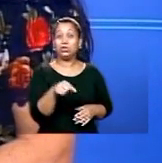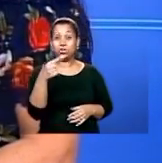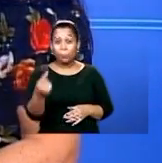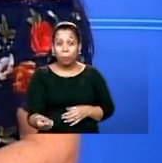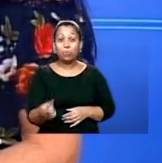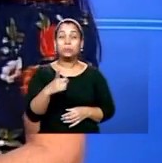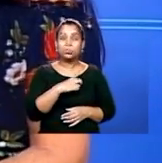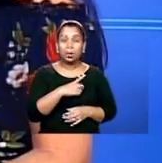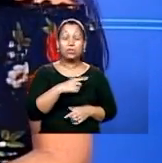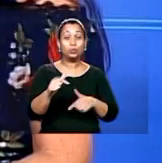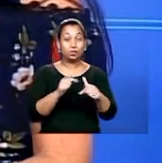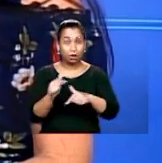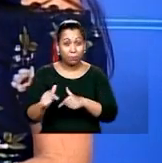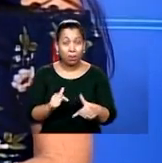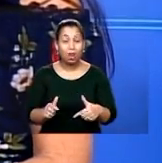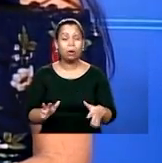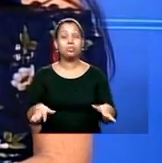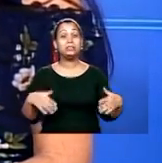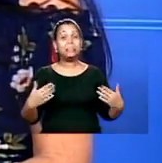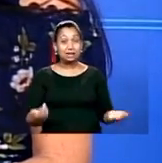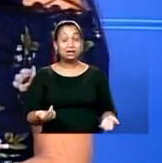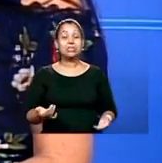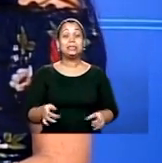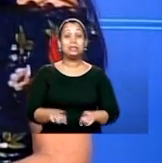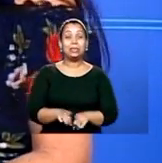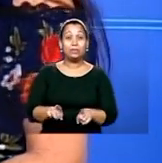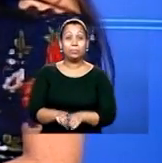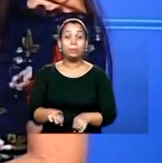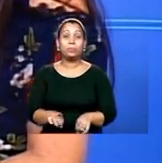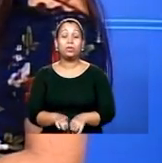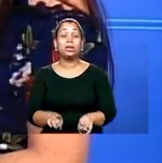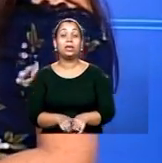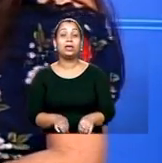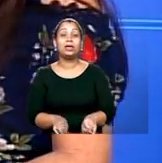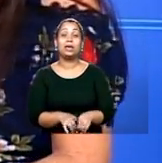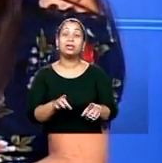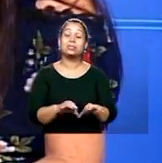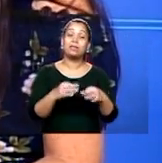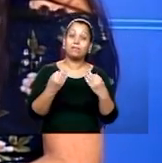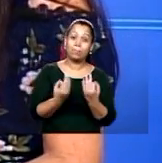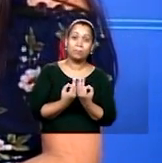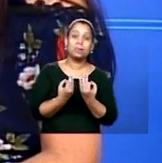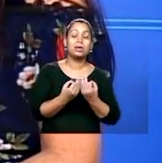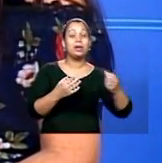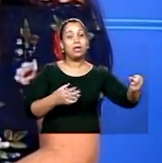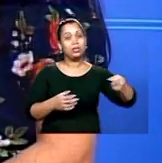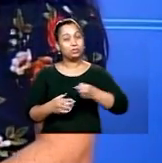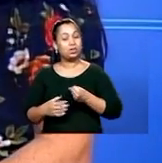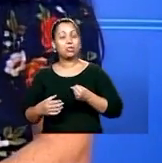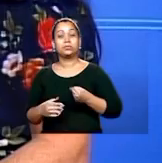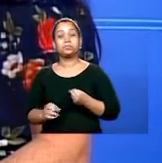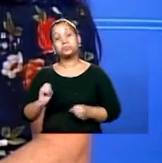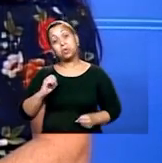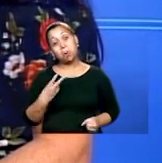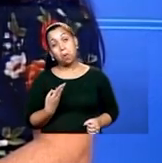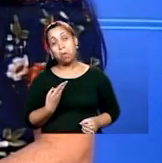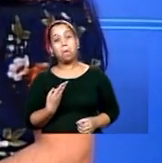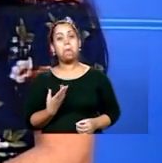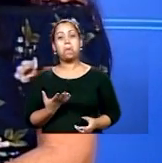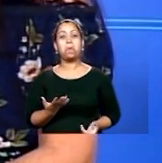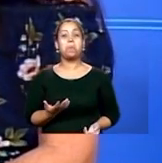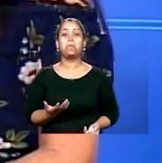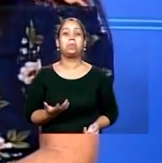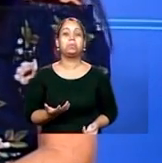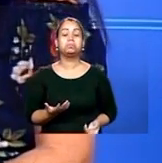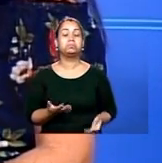ela encontra um trabalho, né, e a assistência avalia isso, então essa família é retirada da lista, ou se por algum motivo ela deixa